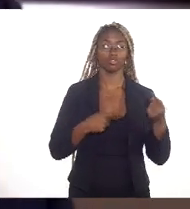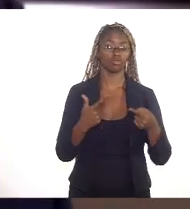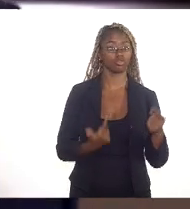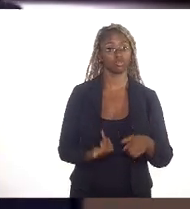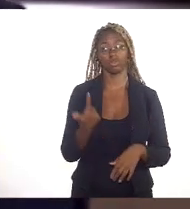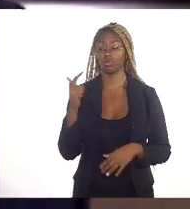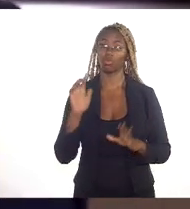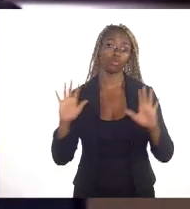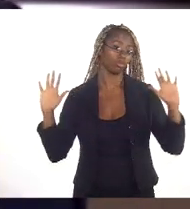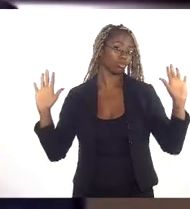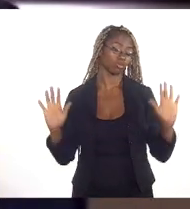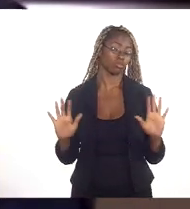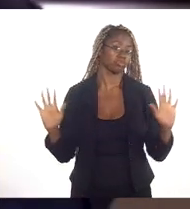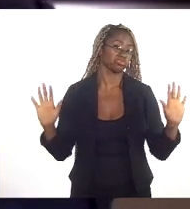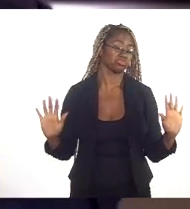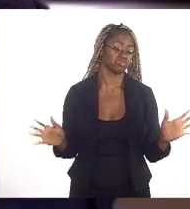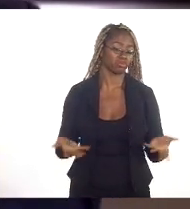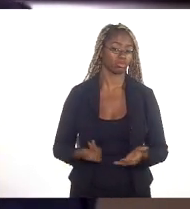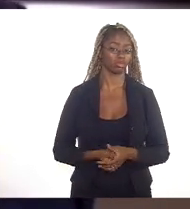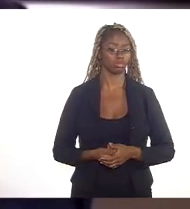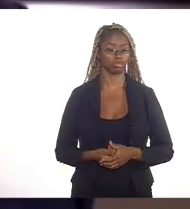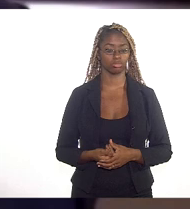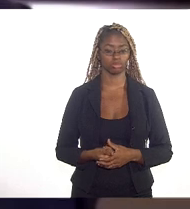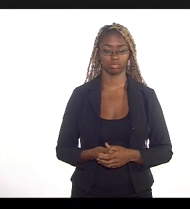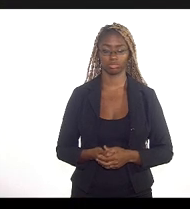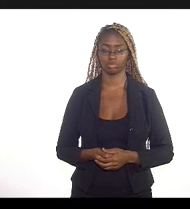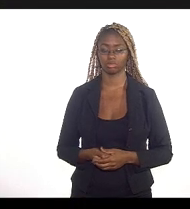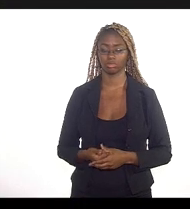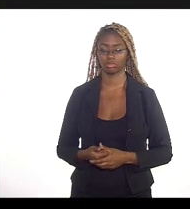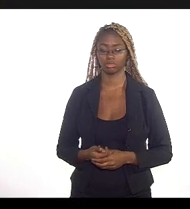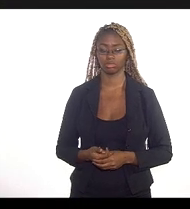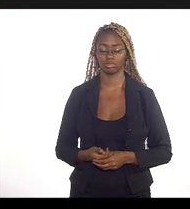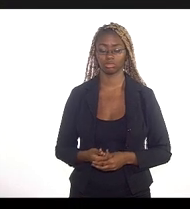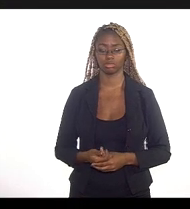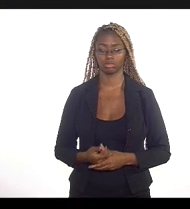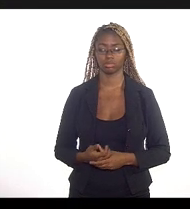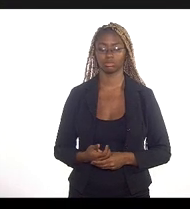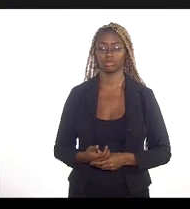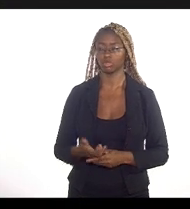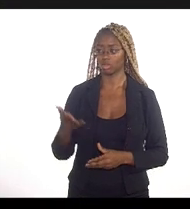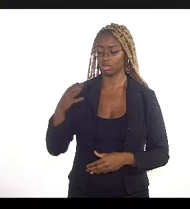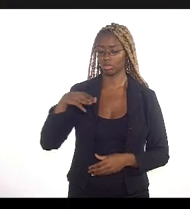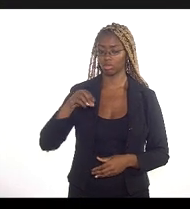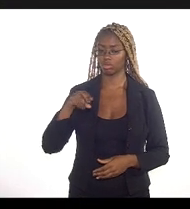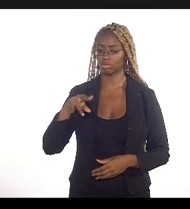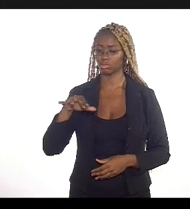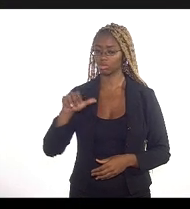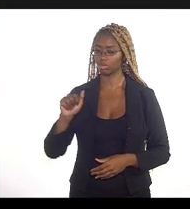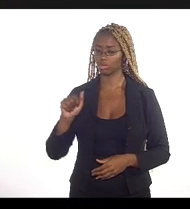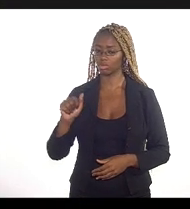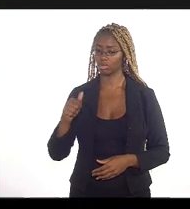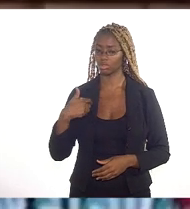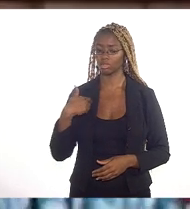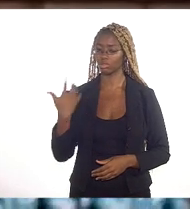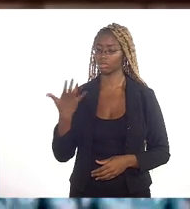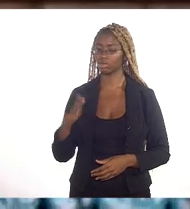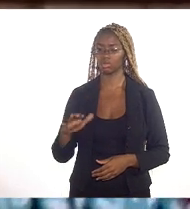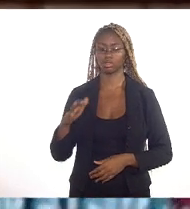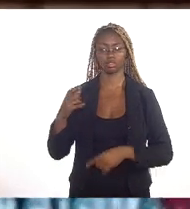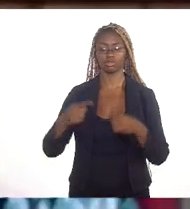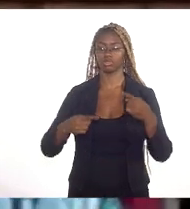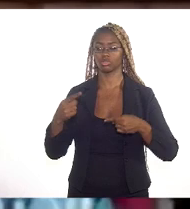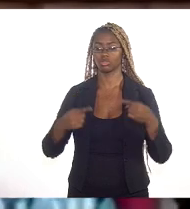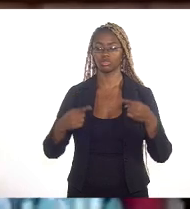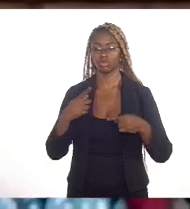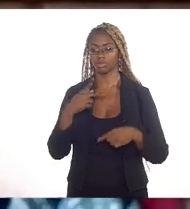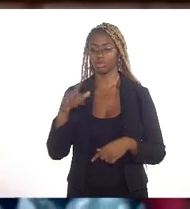momento da discussão do projeto. Ok? Deputada Mônica, por favor. Presidente, eu não quero discutir o projeto.